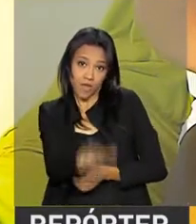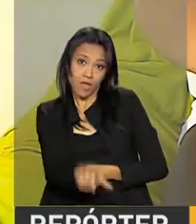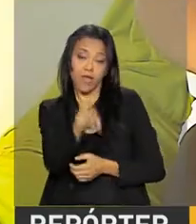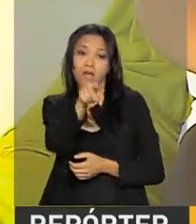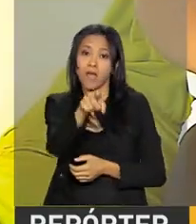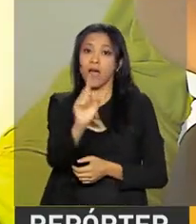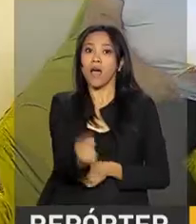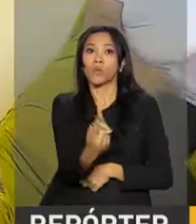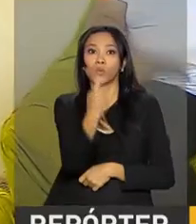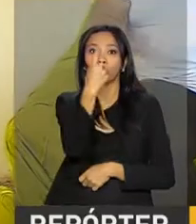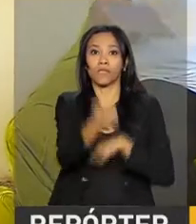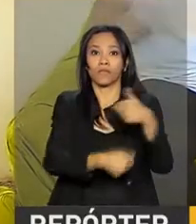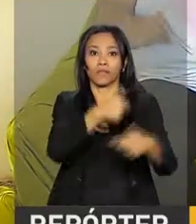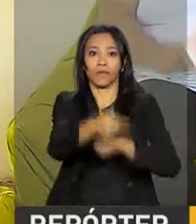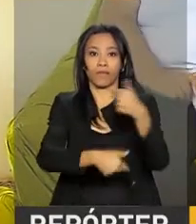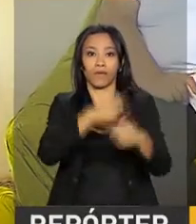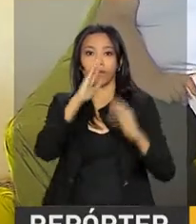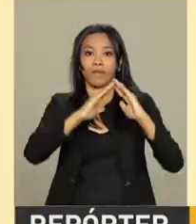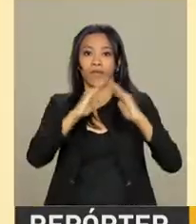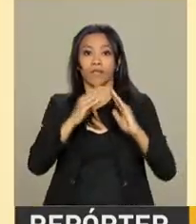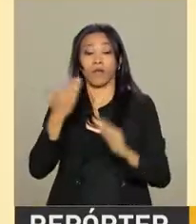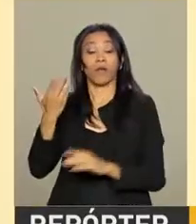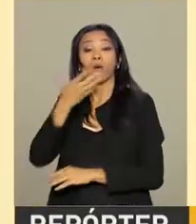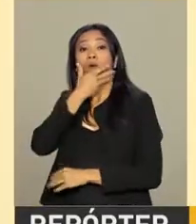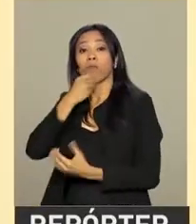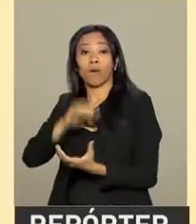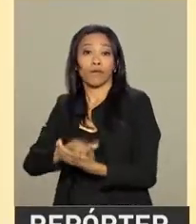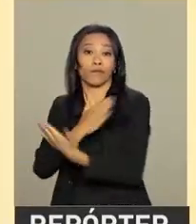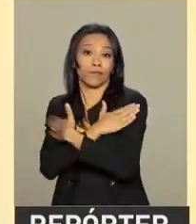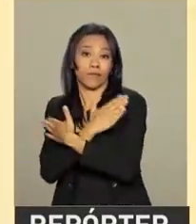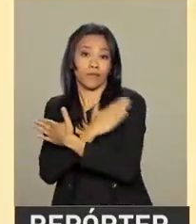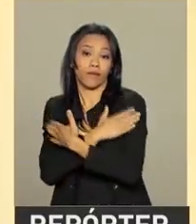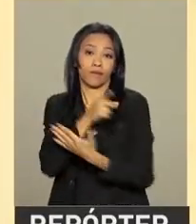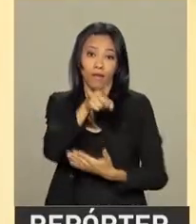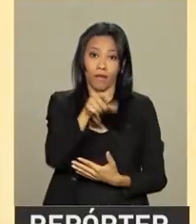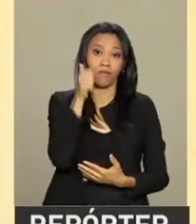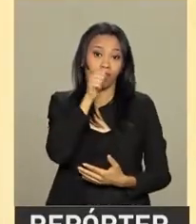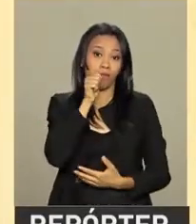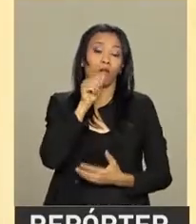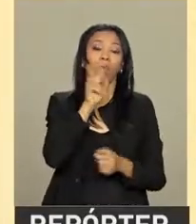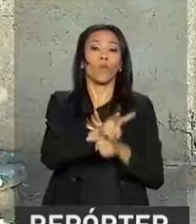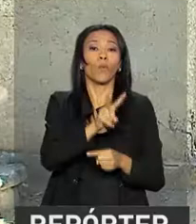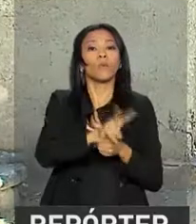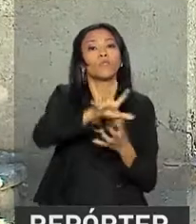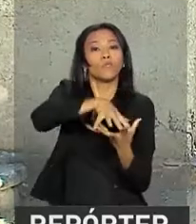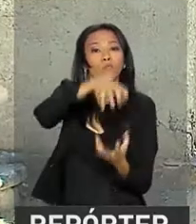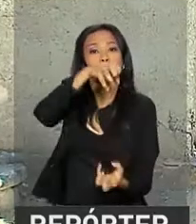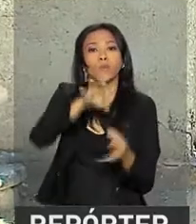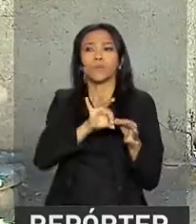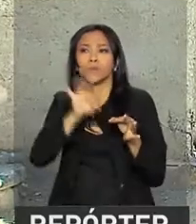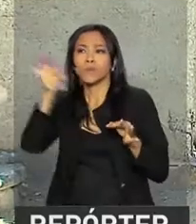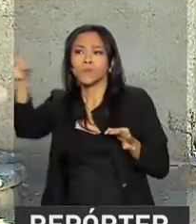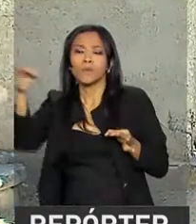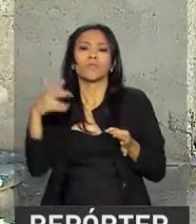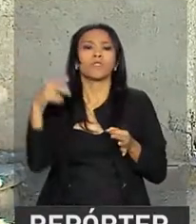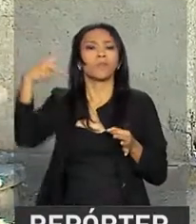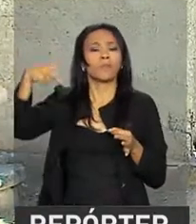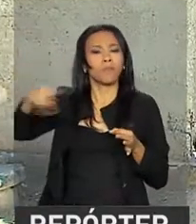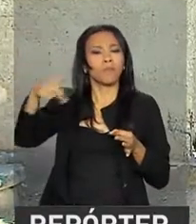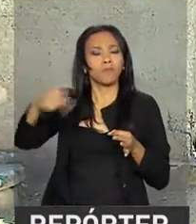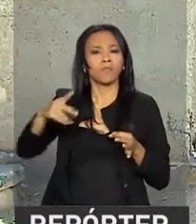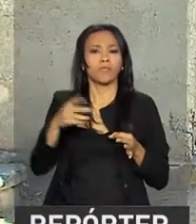em casa com o marido desempregado a cuidadora de idosos de planaltina cidade a cerca de 40 km de brasília